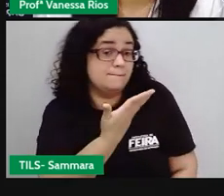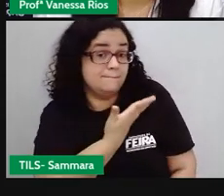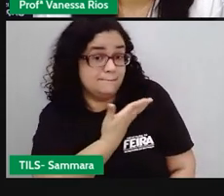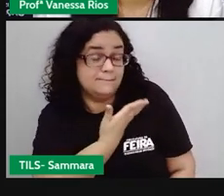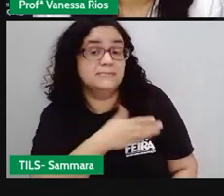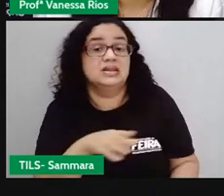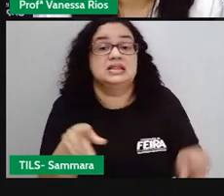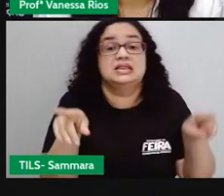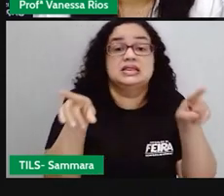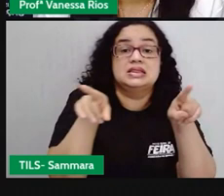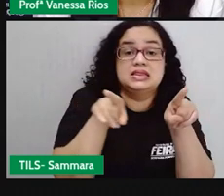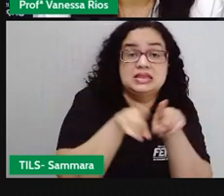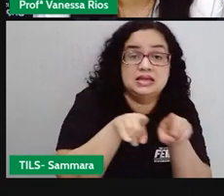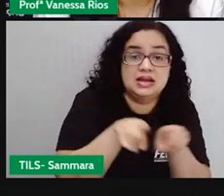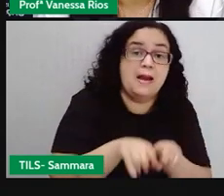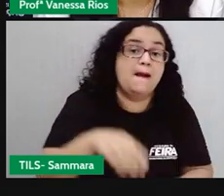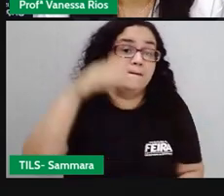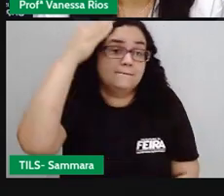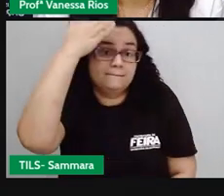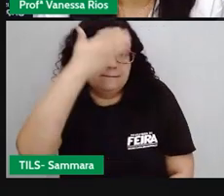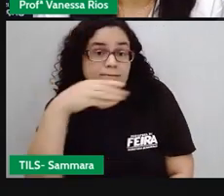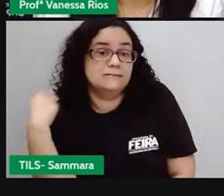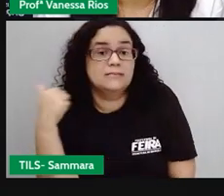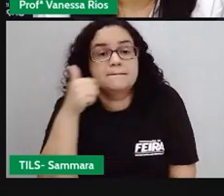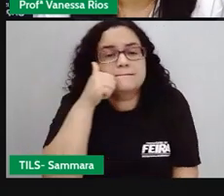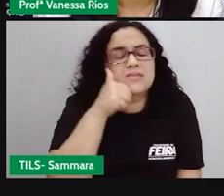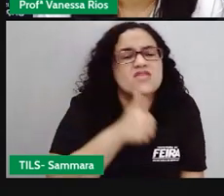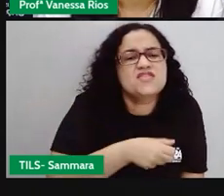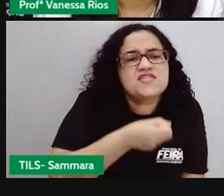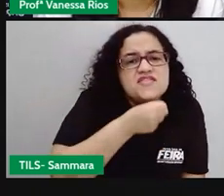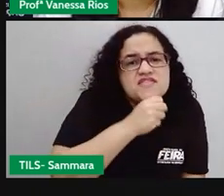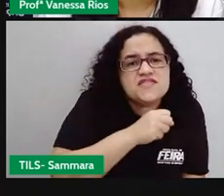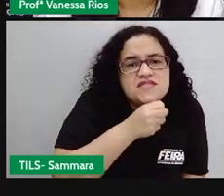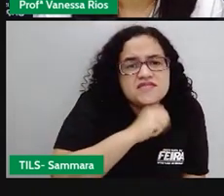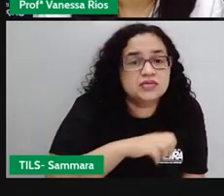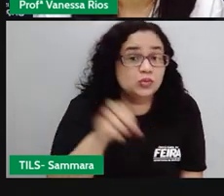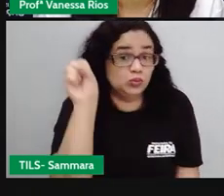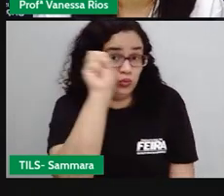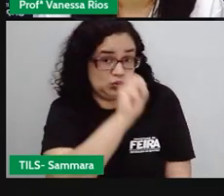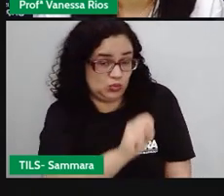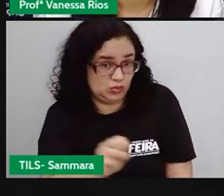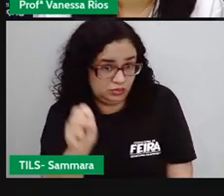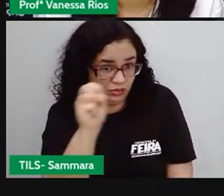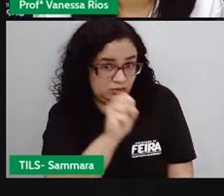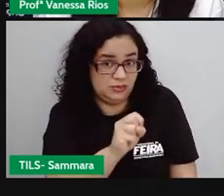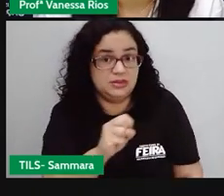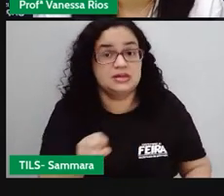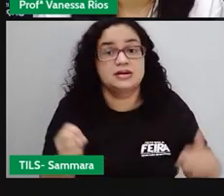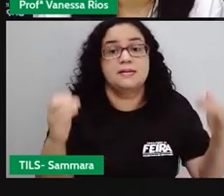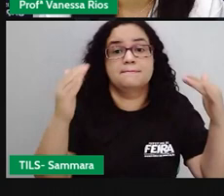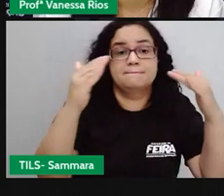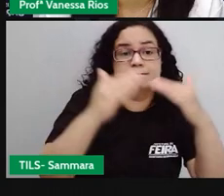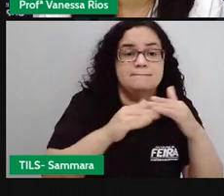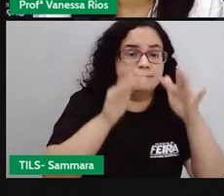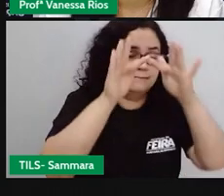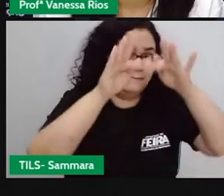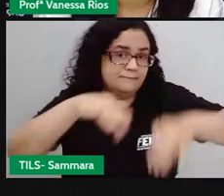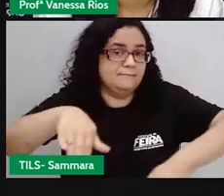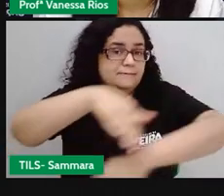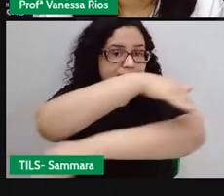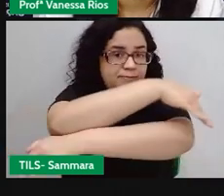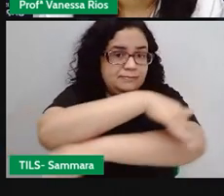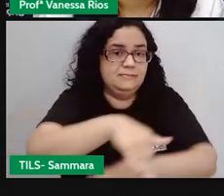meus amigos também nisso, a prova pra nós uma mulher muito velha, uma solteirona, que numa casinha aos